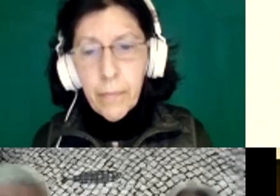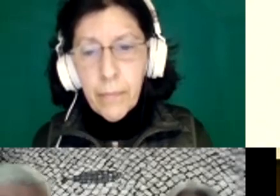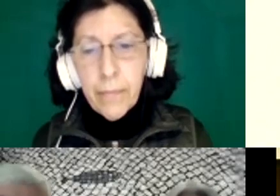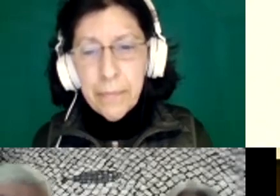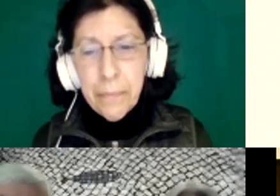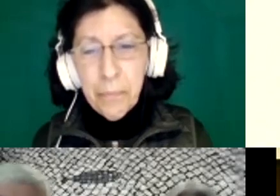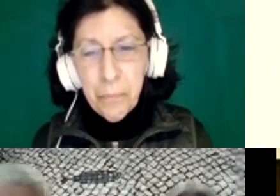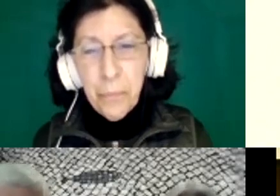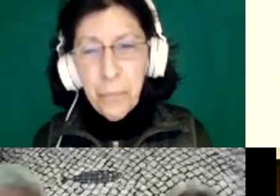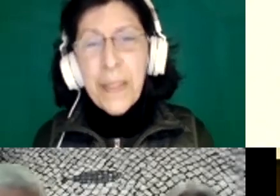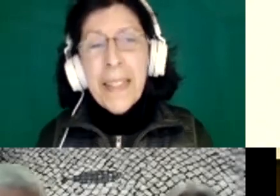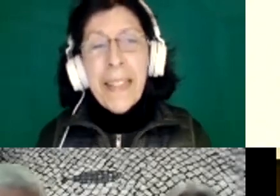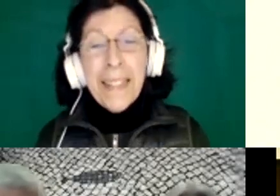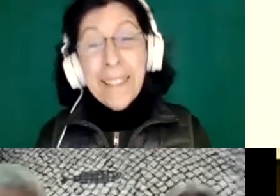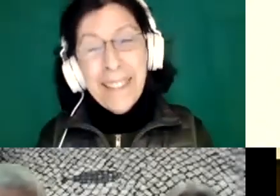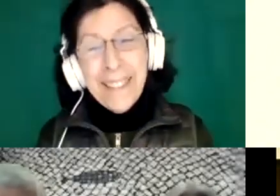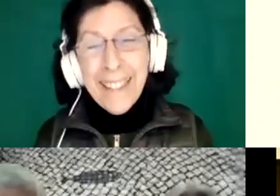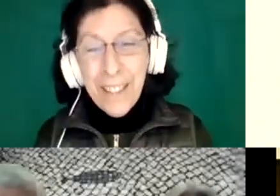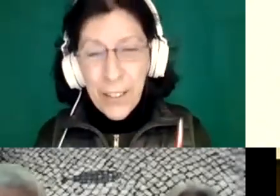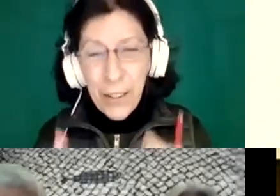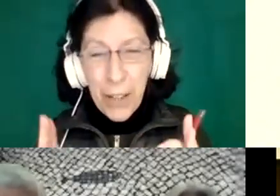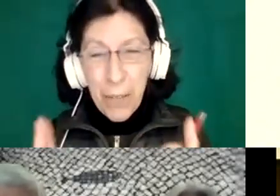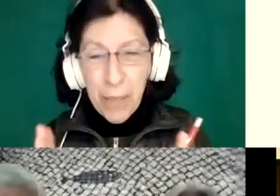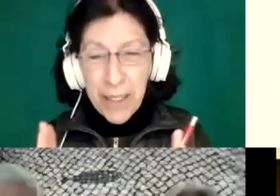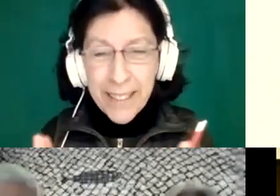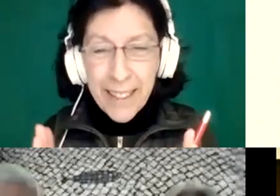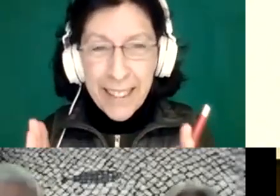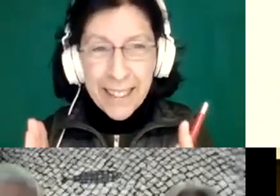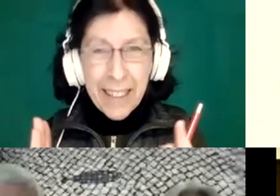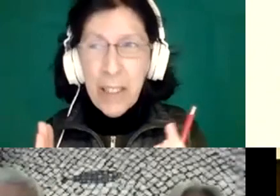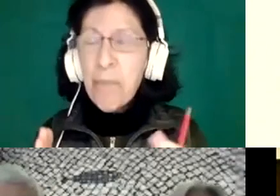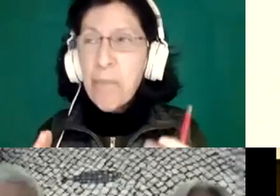reconstrução que pretendem. Sim, quer dizer, nós chegamos sempre a